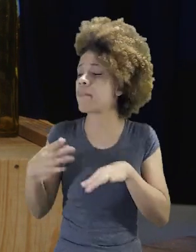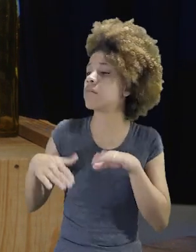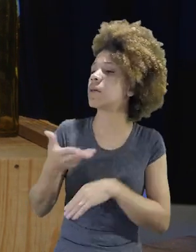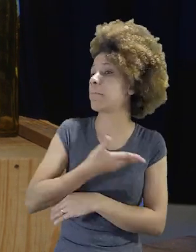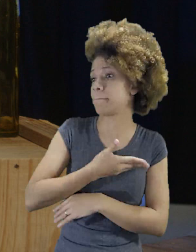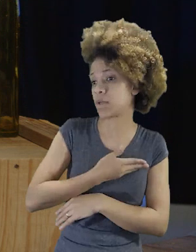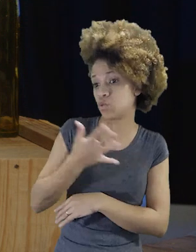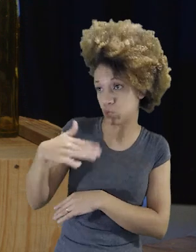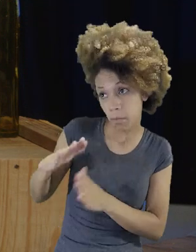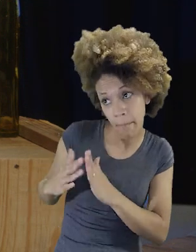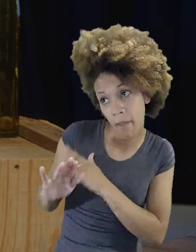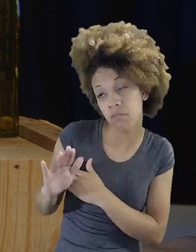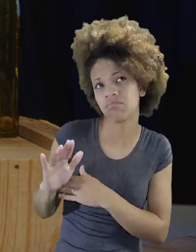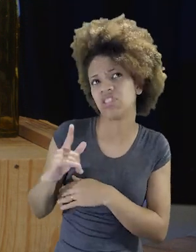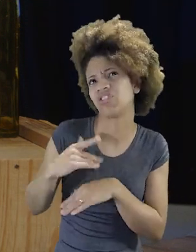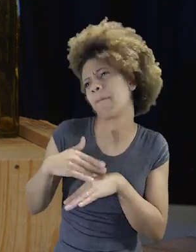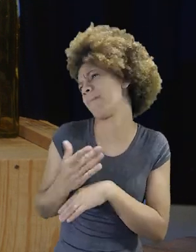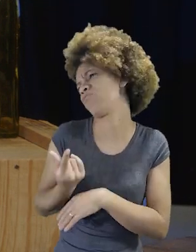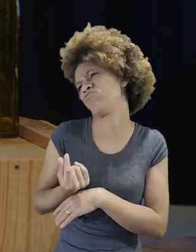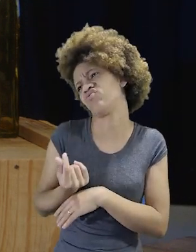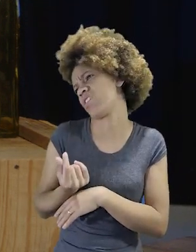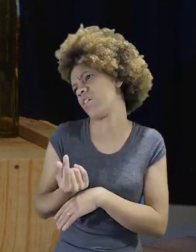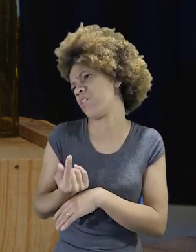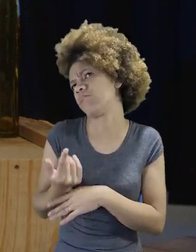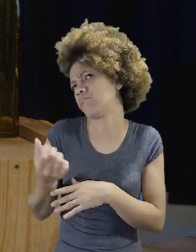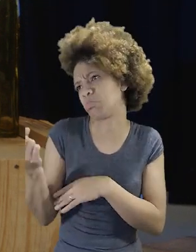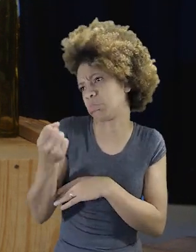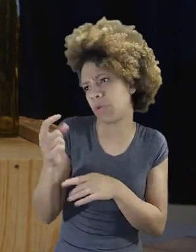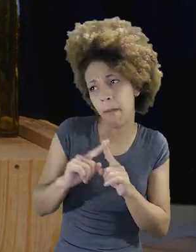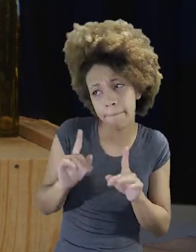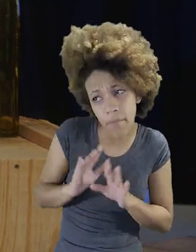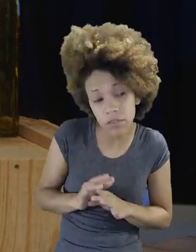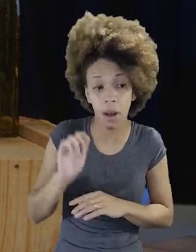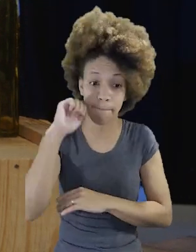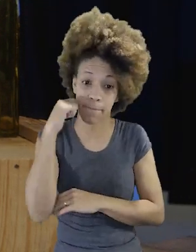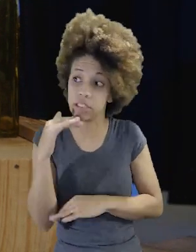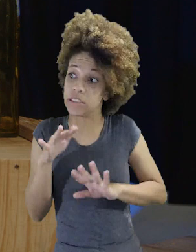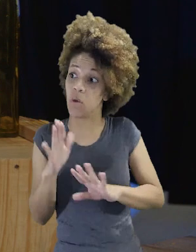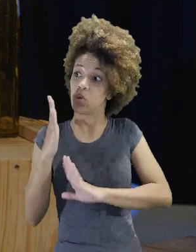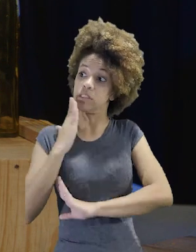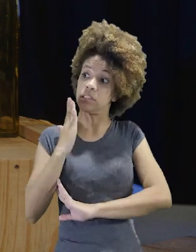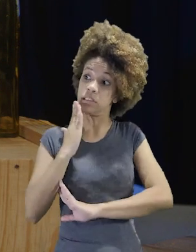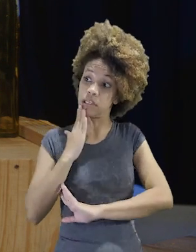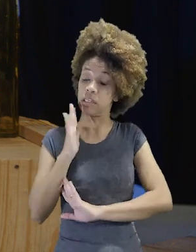que eu estava tomando mas eles eram Preto então eu sei que tipo essa parte Essa parte é é